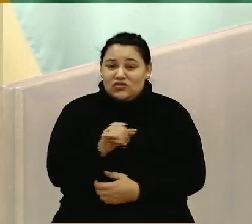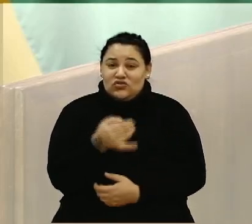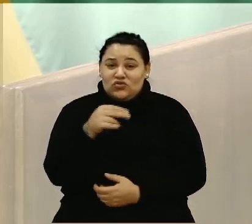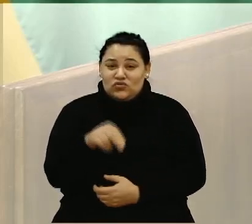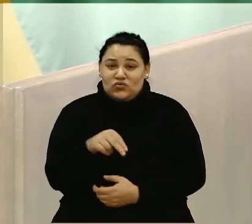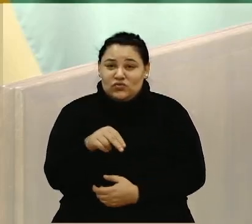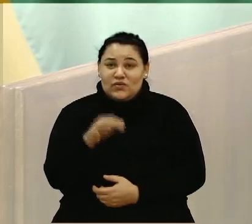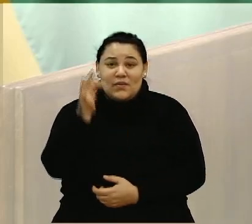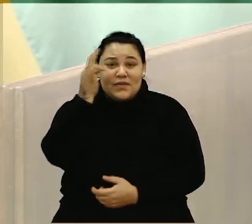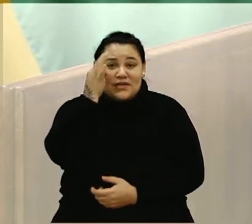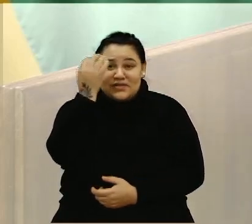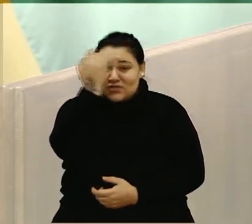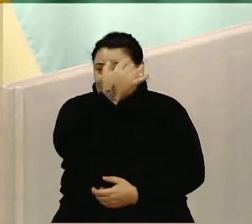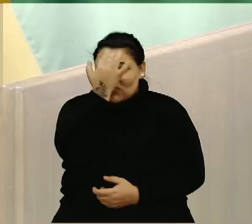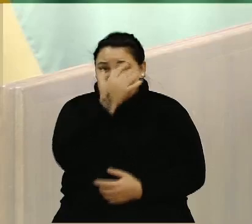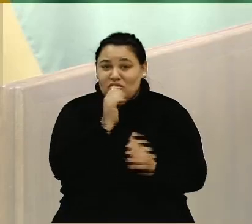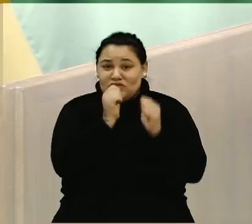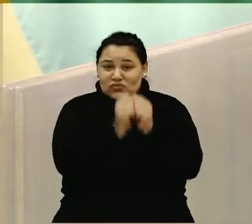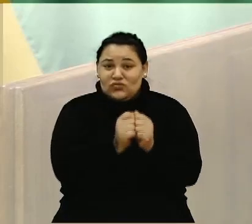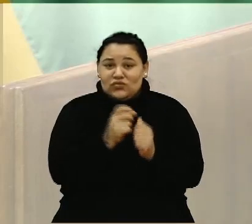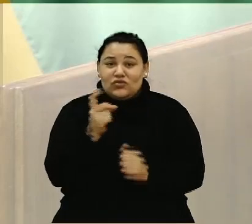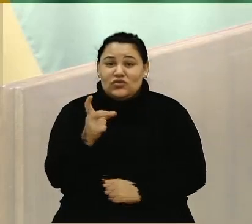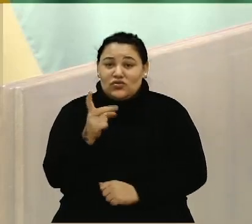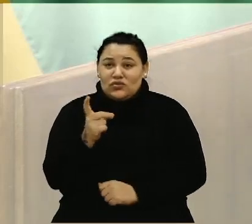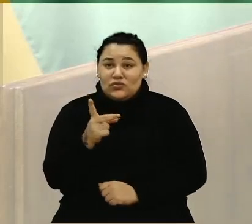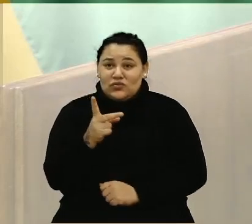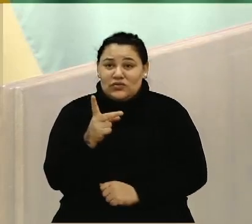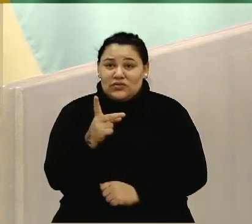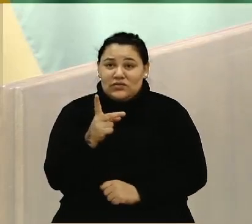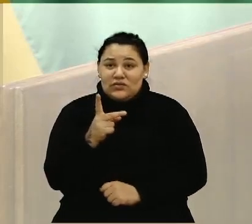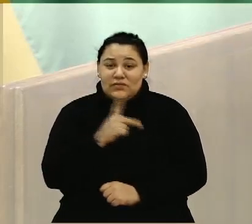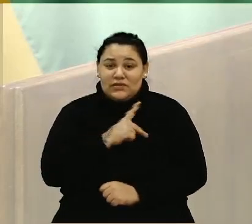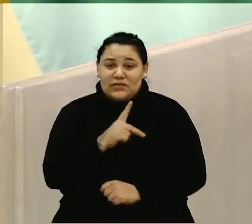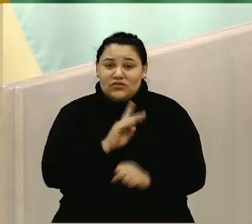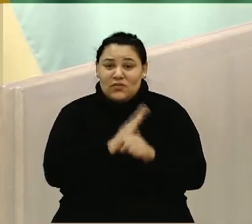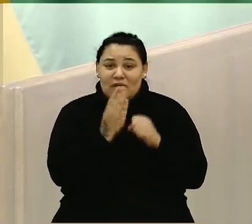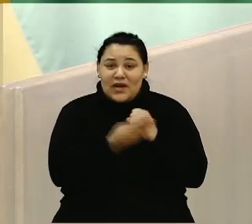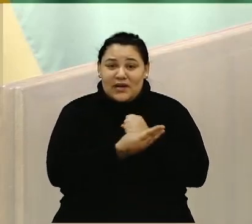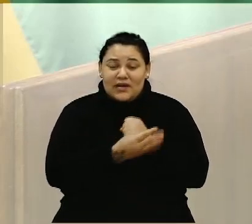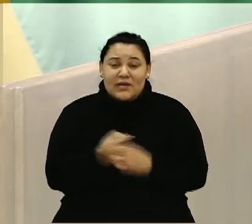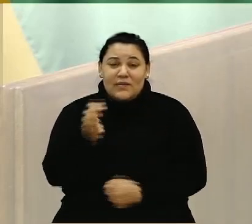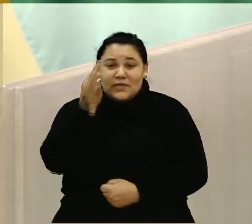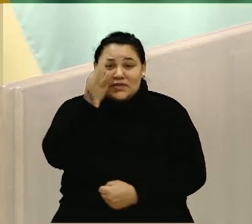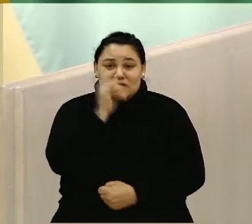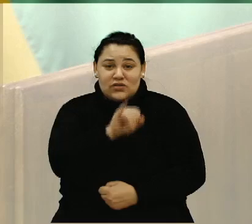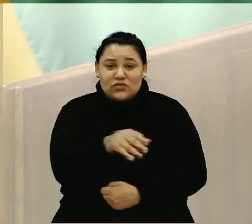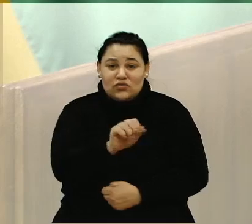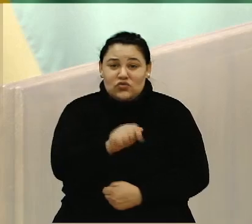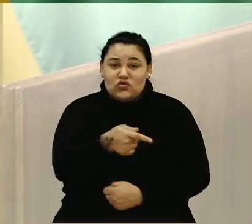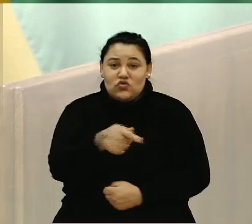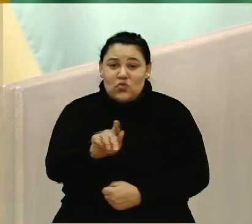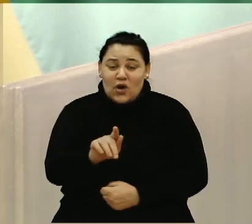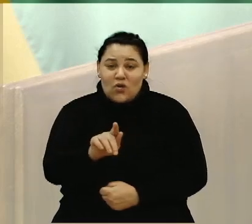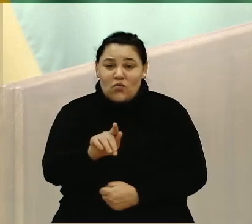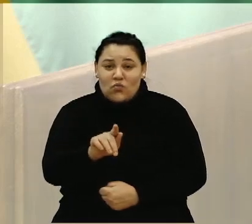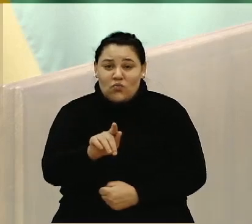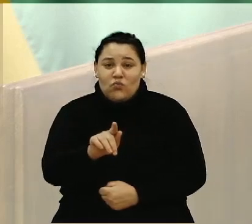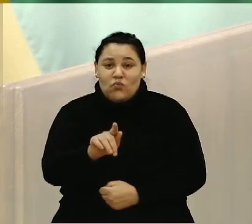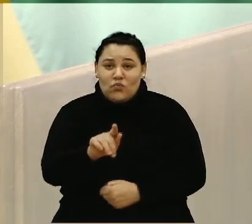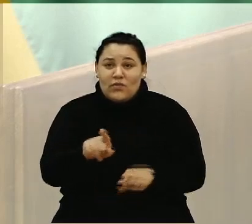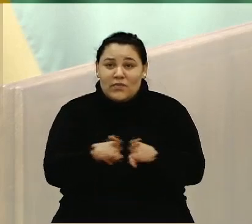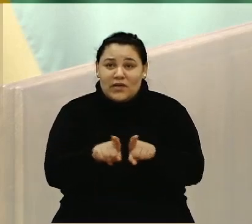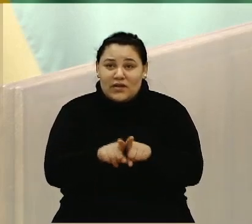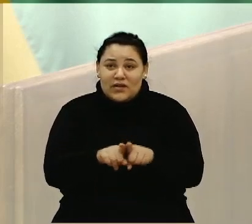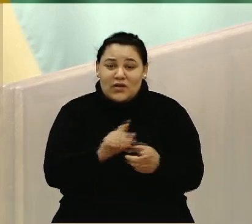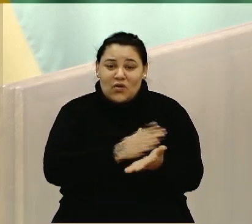prefeito, 12 presidentes de bairro, com a presença do prefeito, com a presença do João Ues, começa a força-tarefa